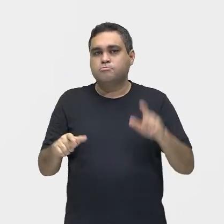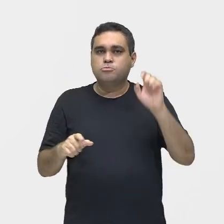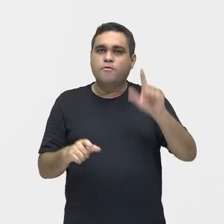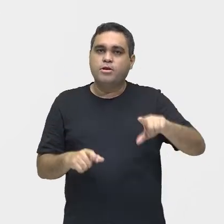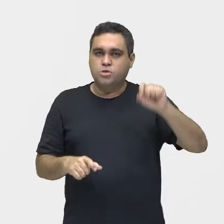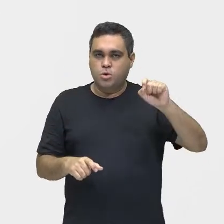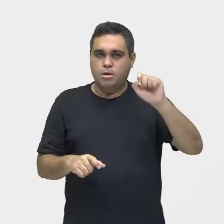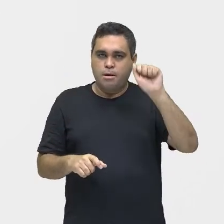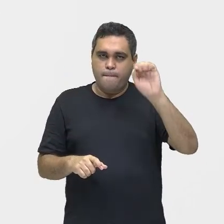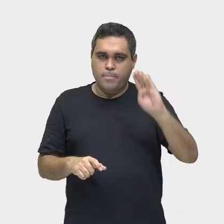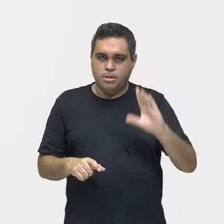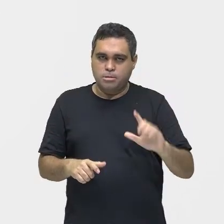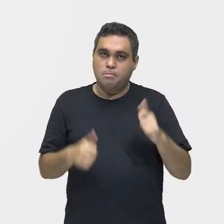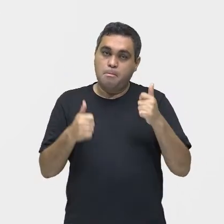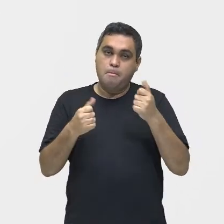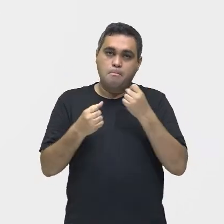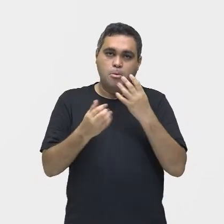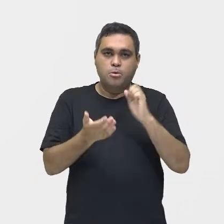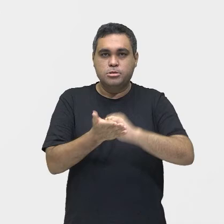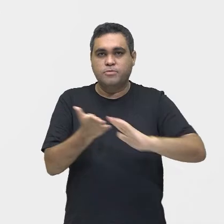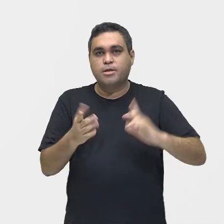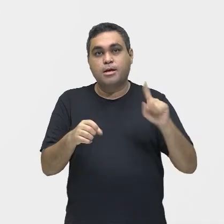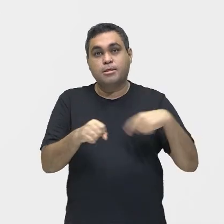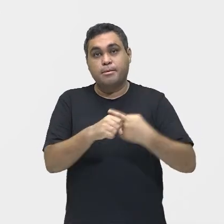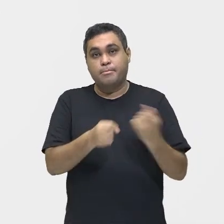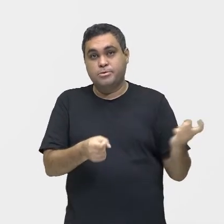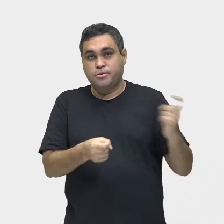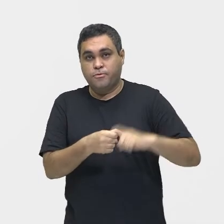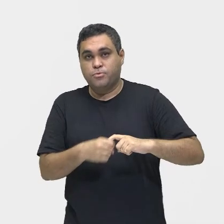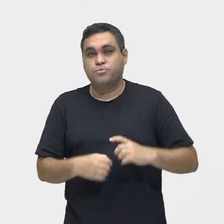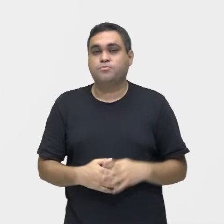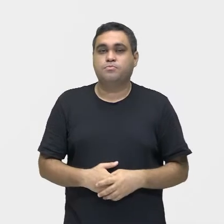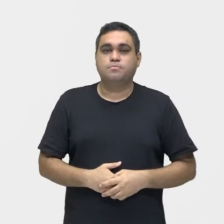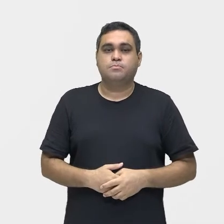pelo predicado. Bom trabalho e eu volto já já para conferir.